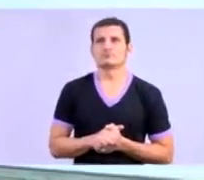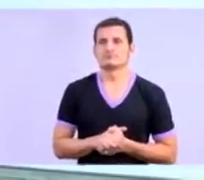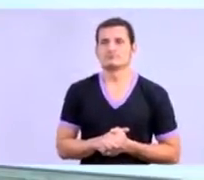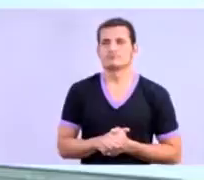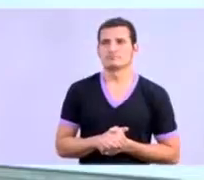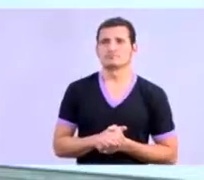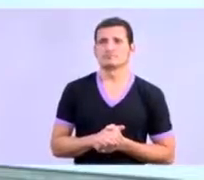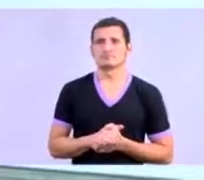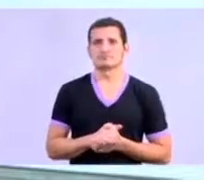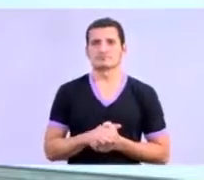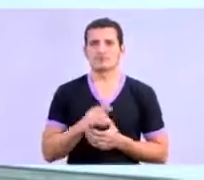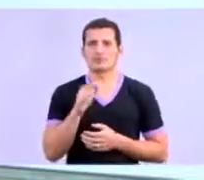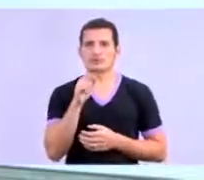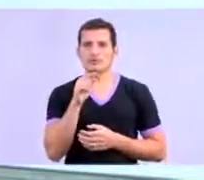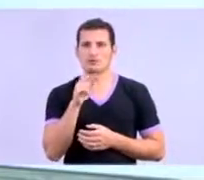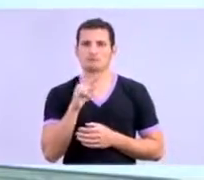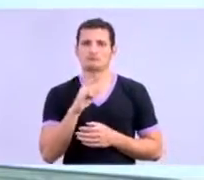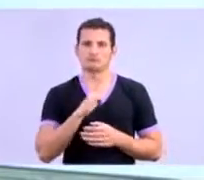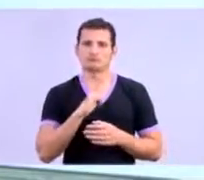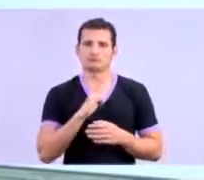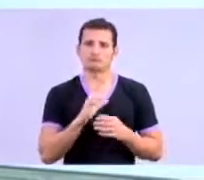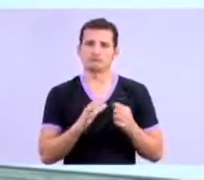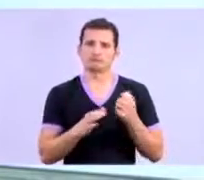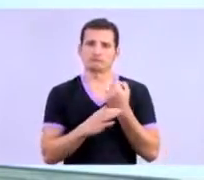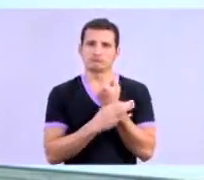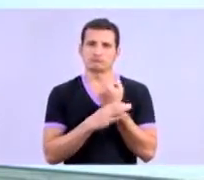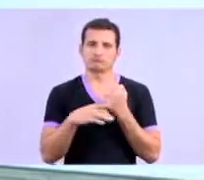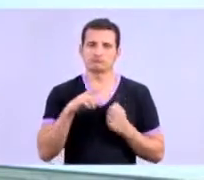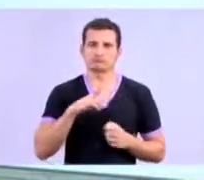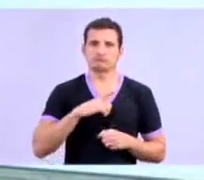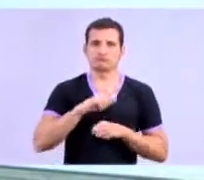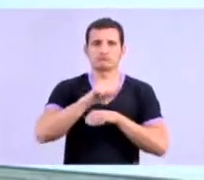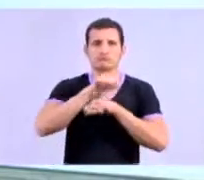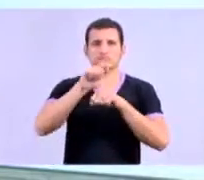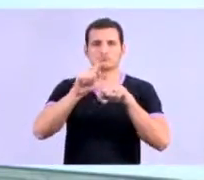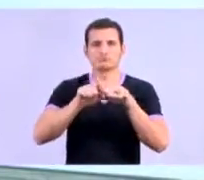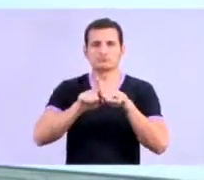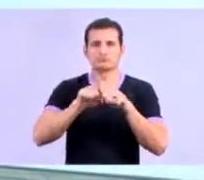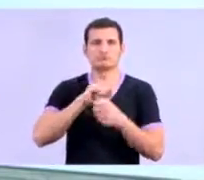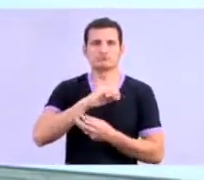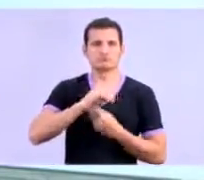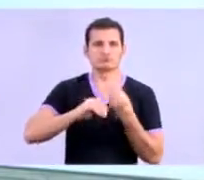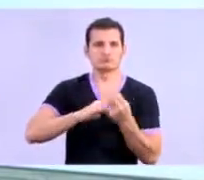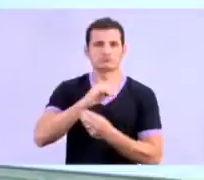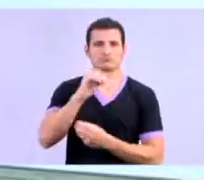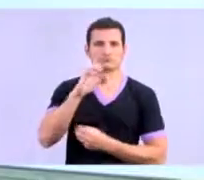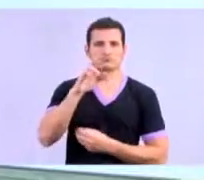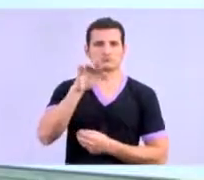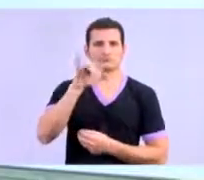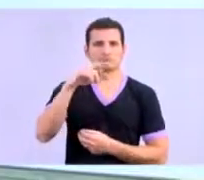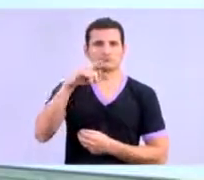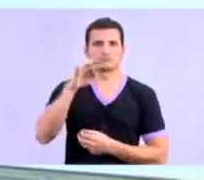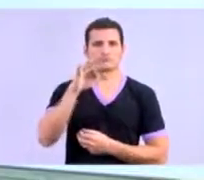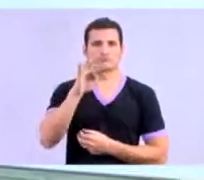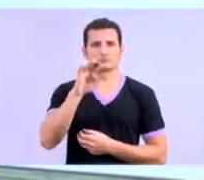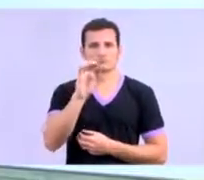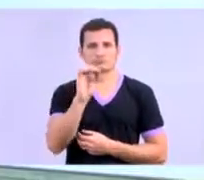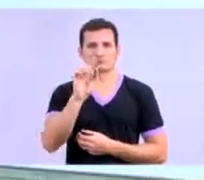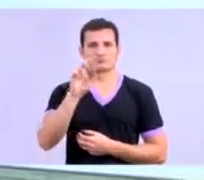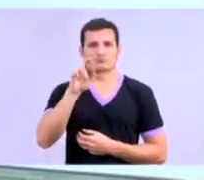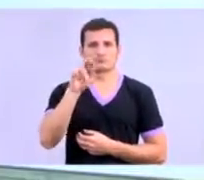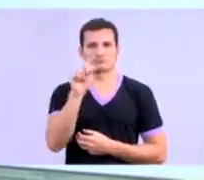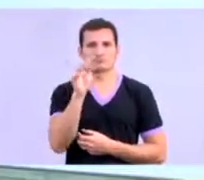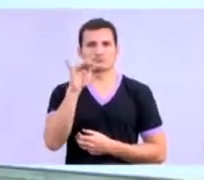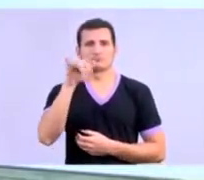traz aí a camada de segurança, onde aplica algoritmos de criptografia na mensagem e permite que a comunicação ela seja mais